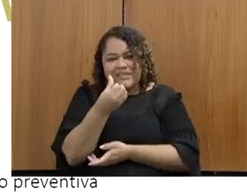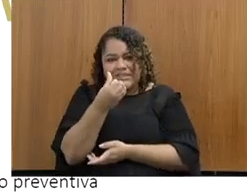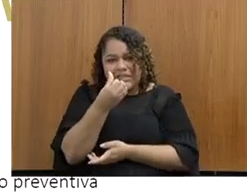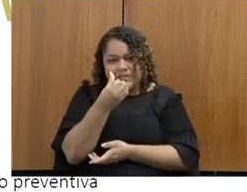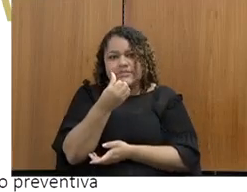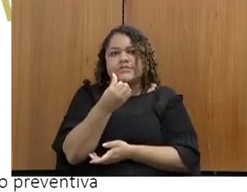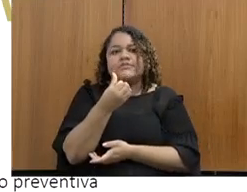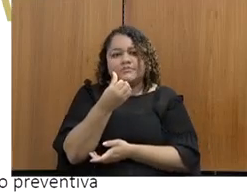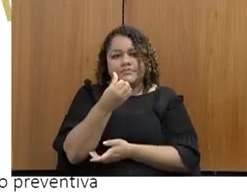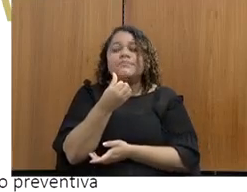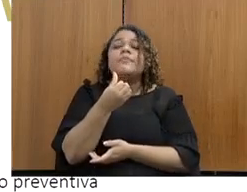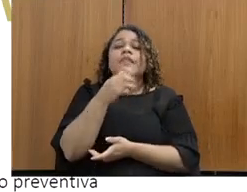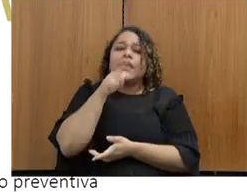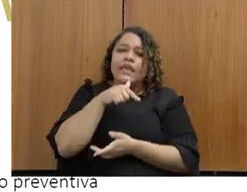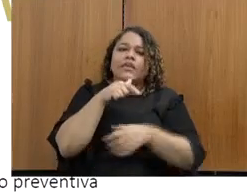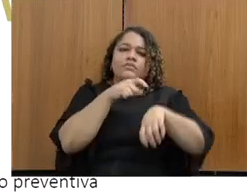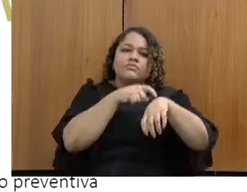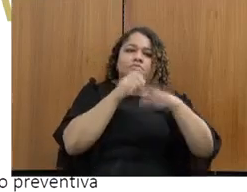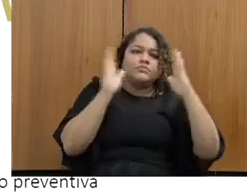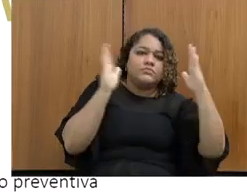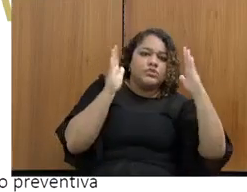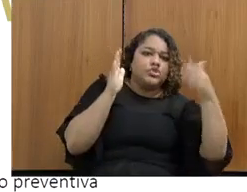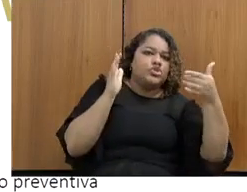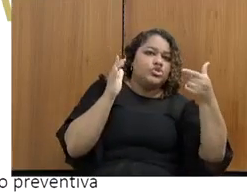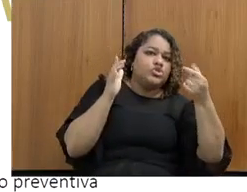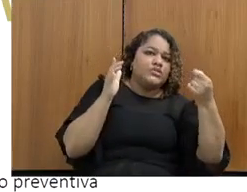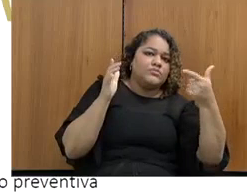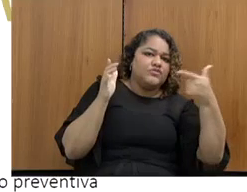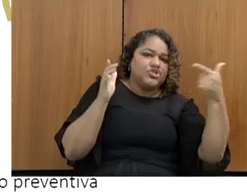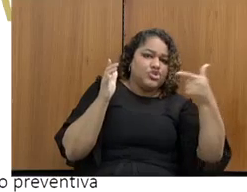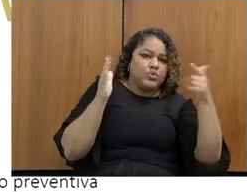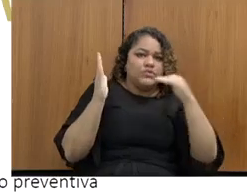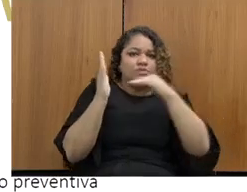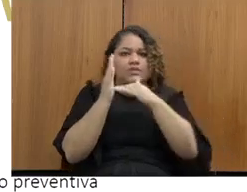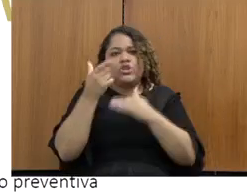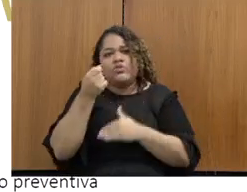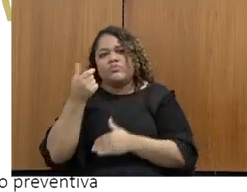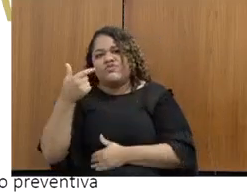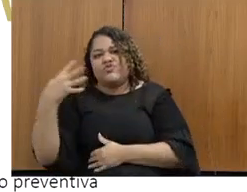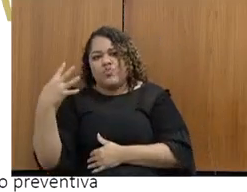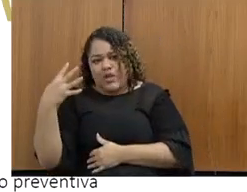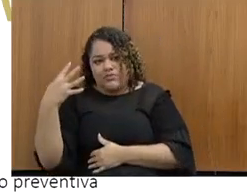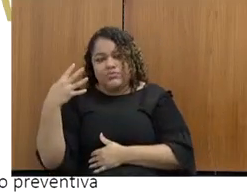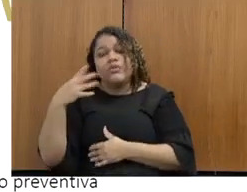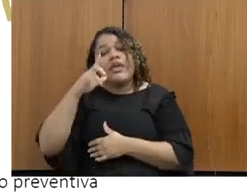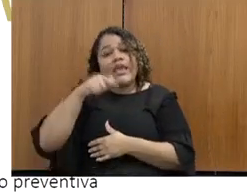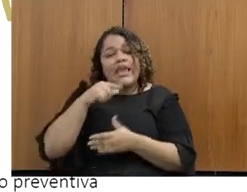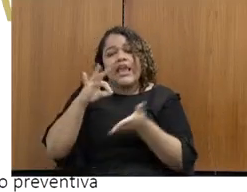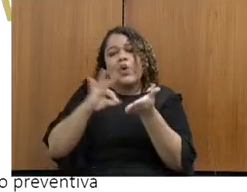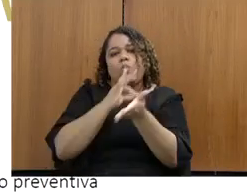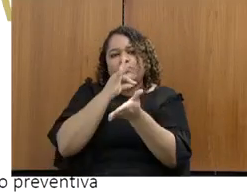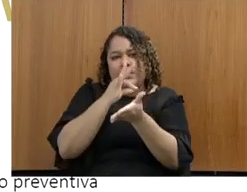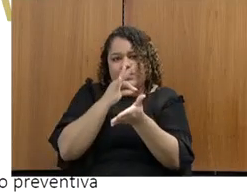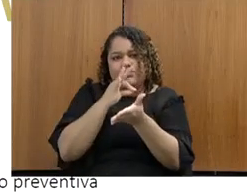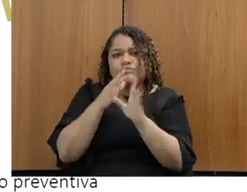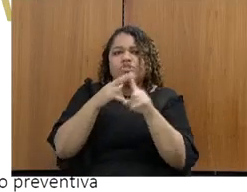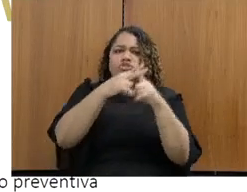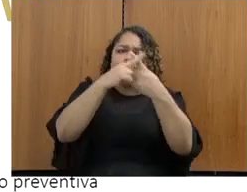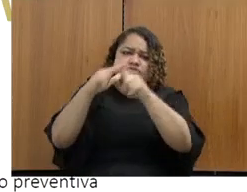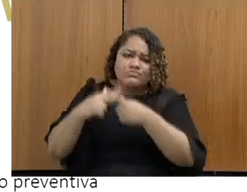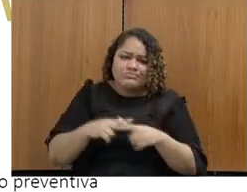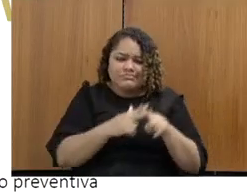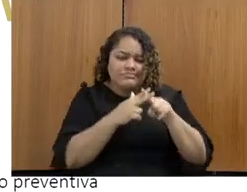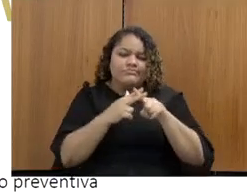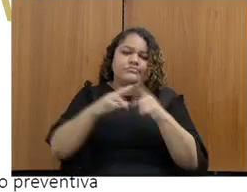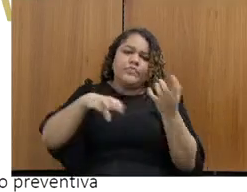2024 tá então são contratos né tanto de manutenção quanto também até para a construção